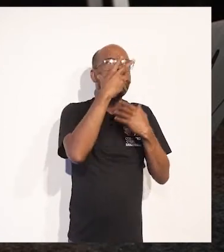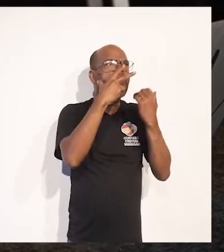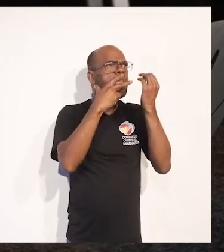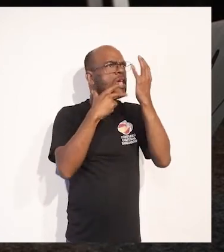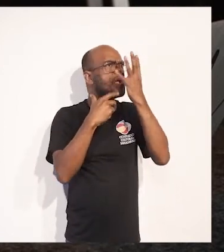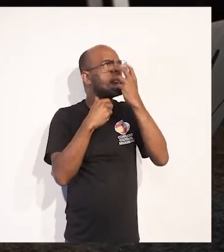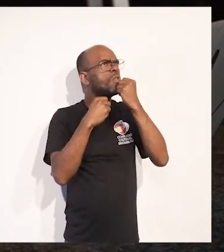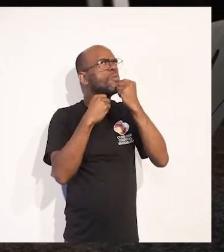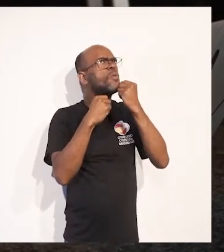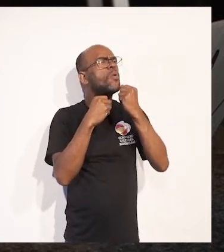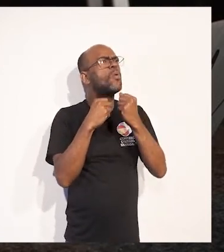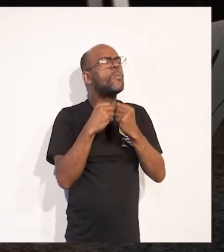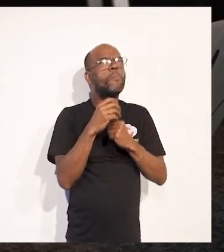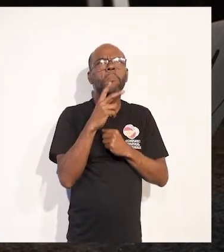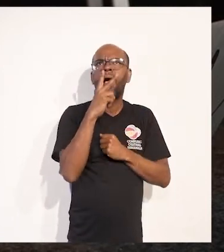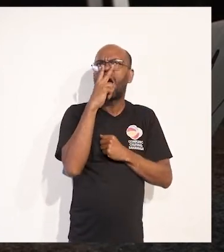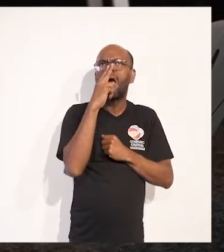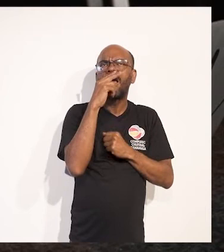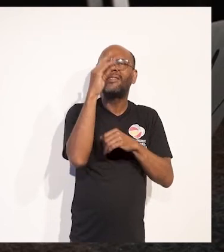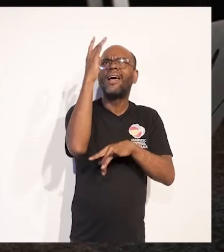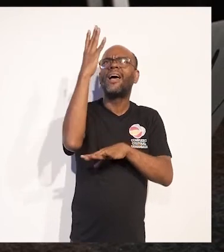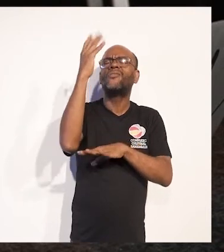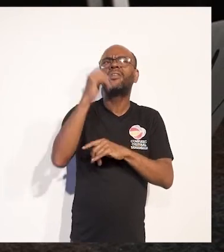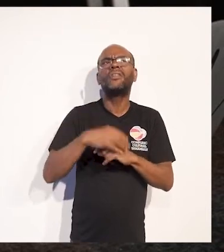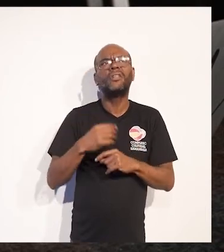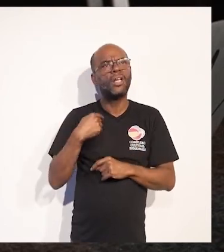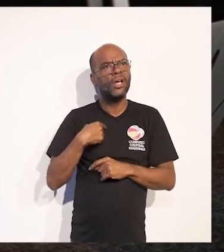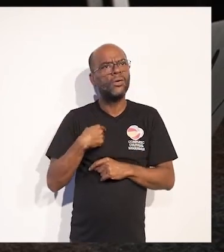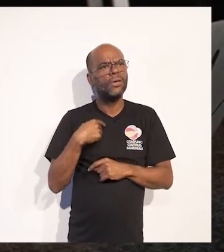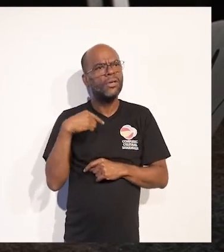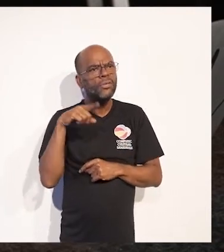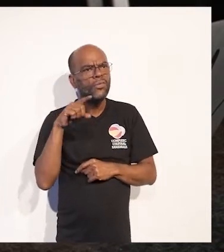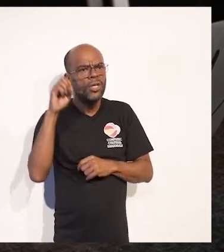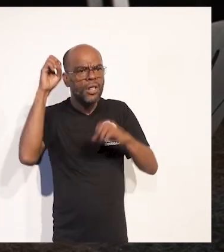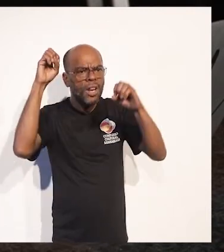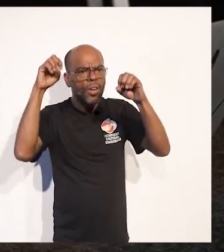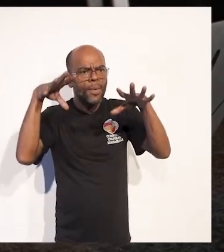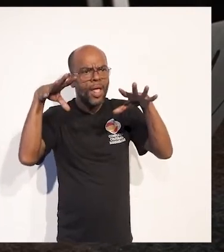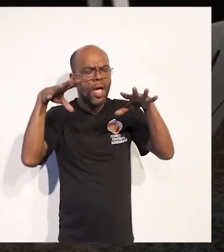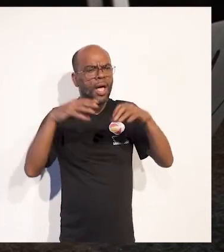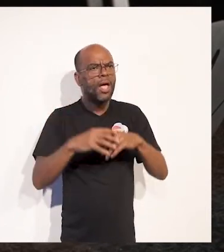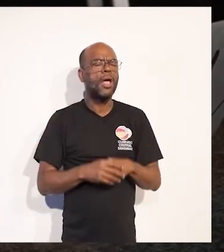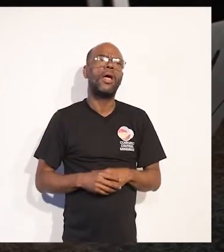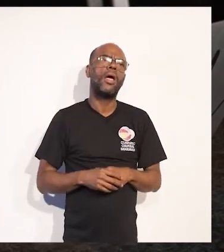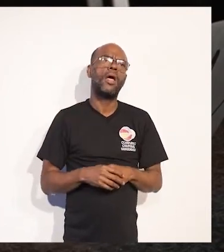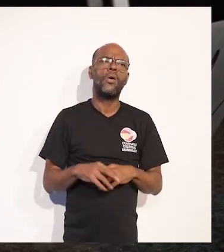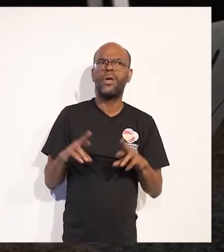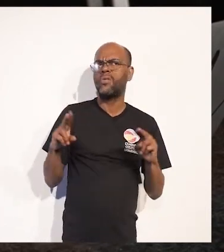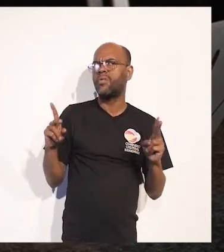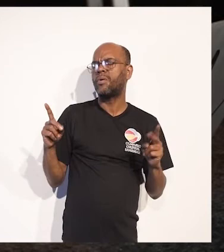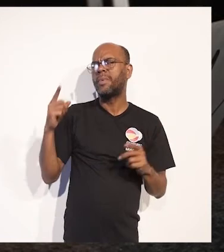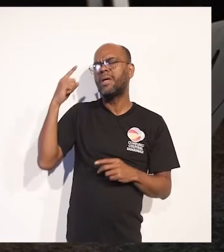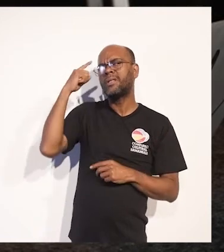linda. Linda, linda, linda. E eu, quando fui iluminar o espetáculo, resolvi